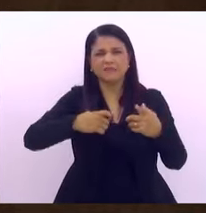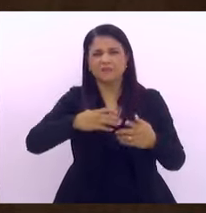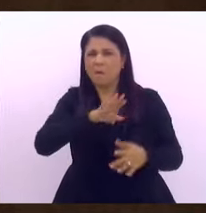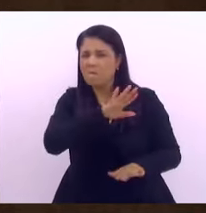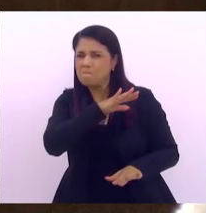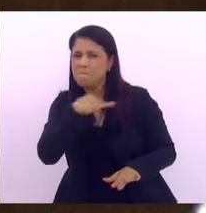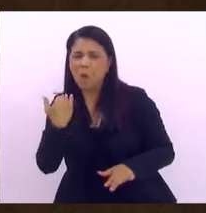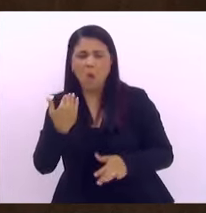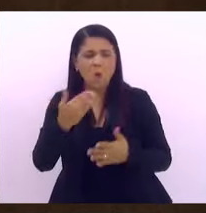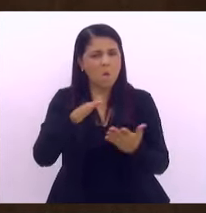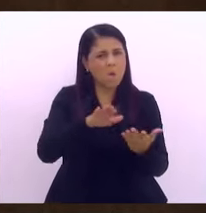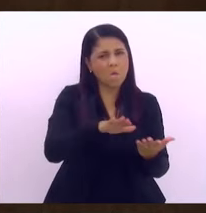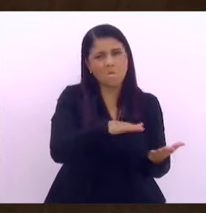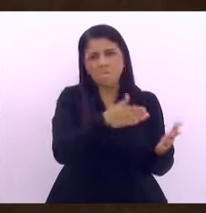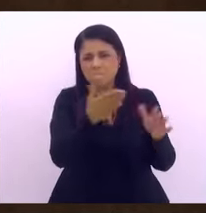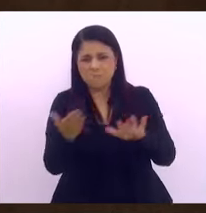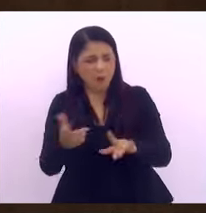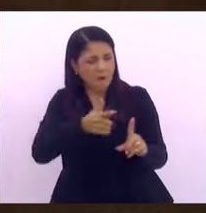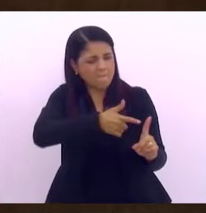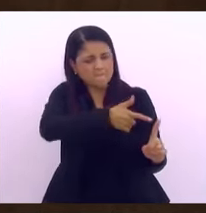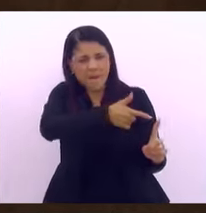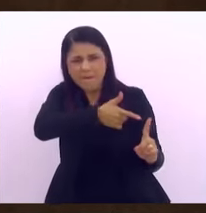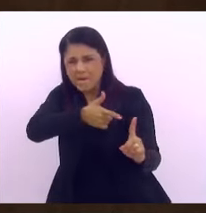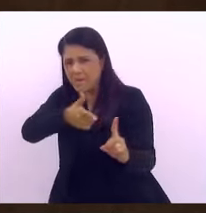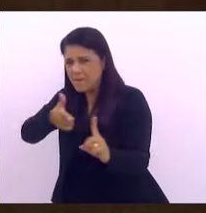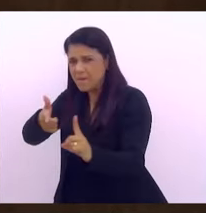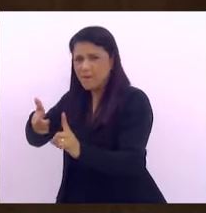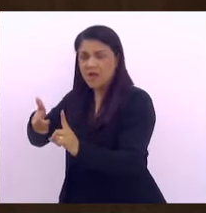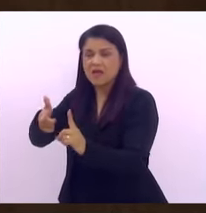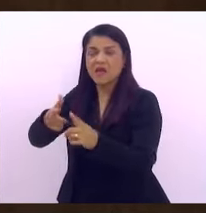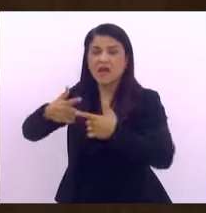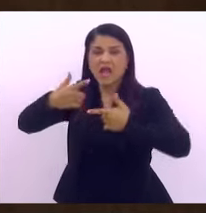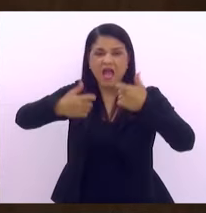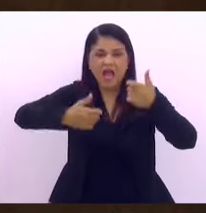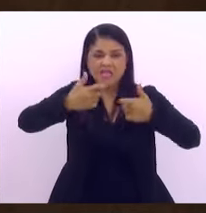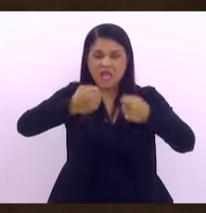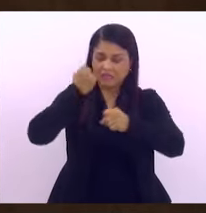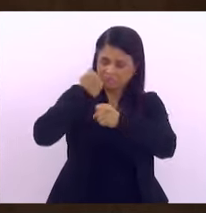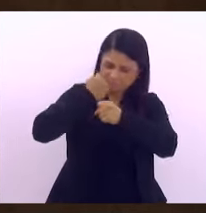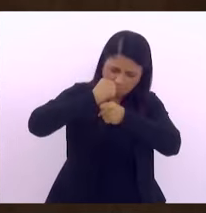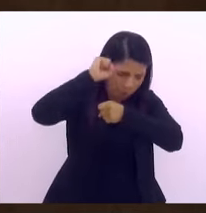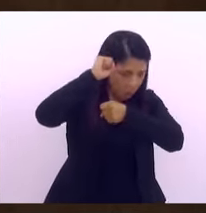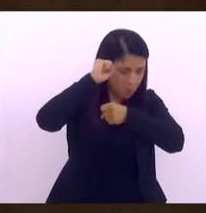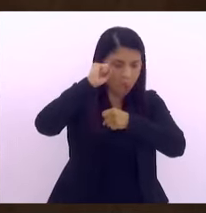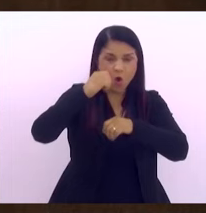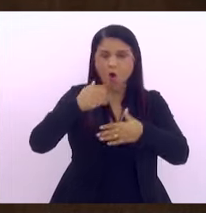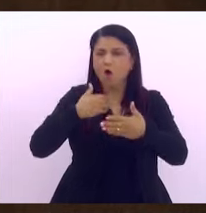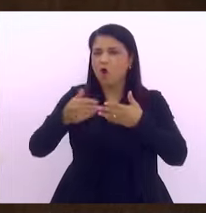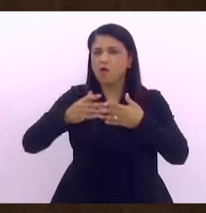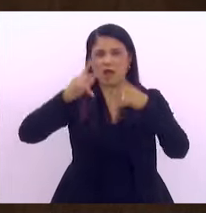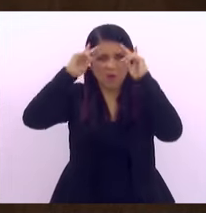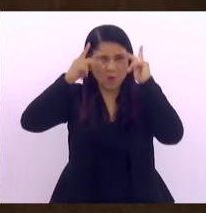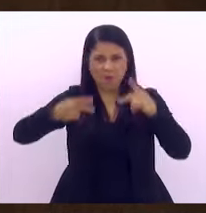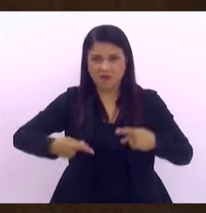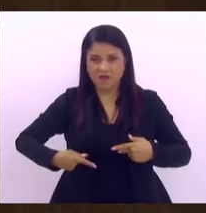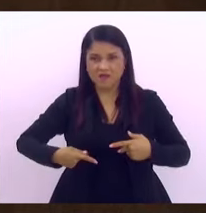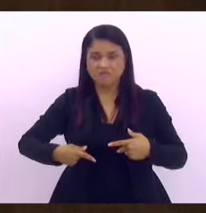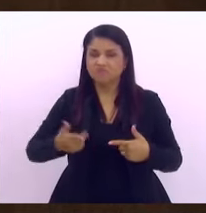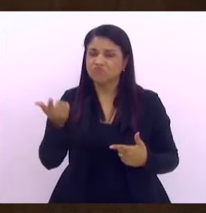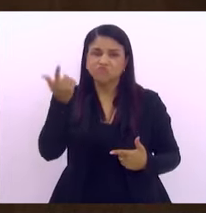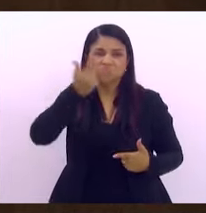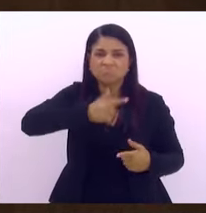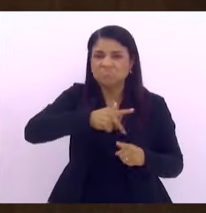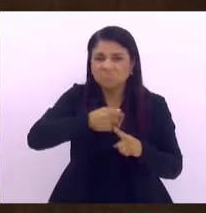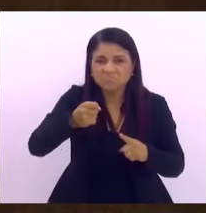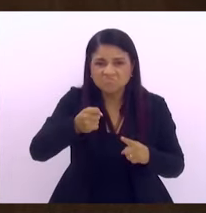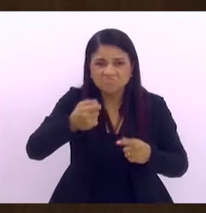assassinadas e assassinados e pessoas morrendo. A guerra deve ser repudiada por qualquer ser humano, porque ninguém sai vencendo